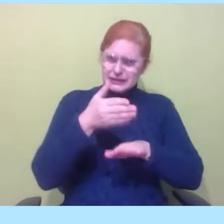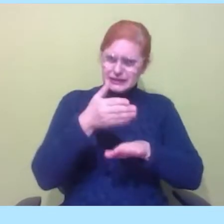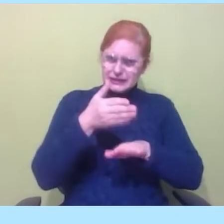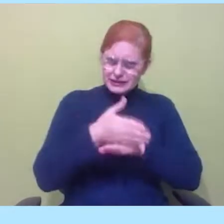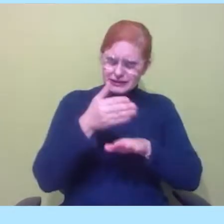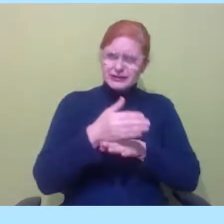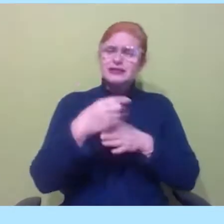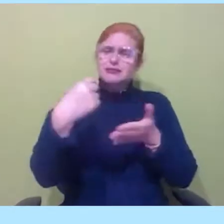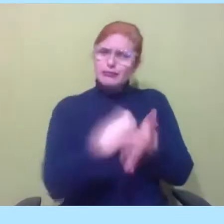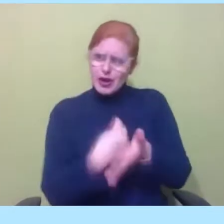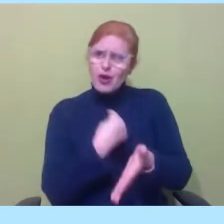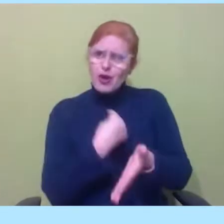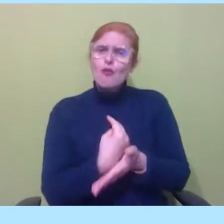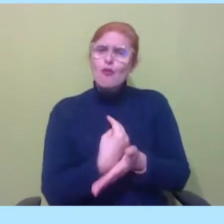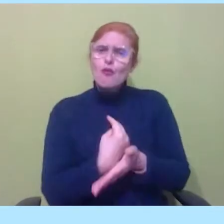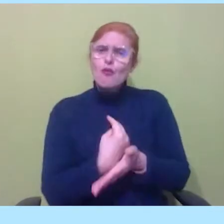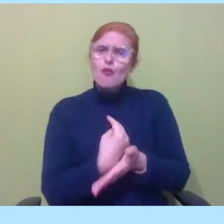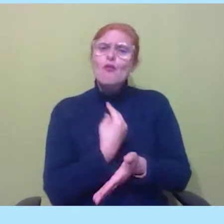né?